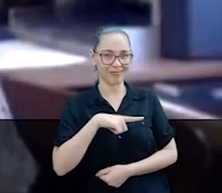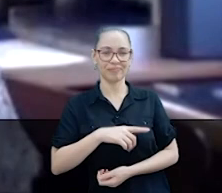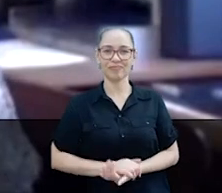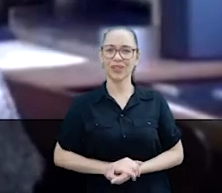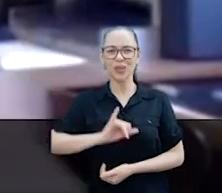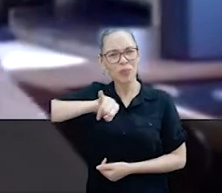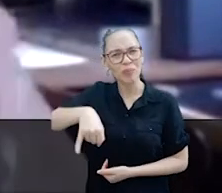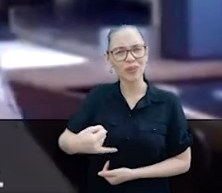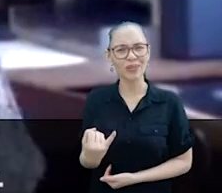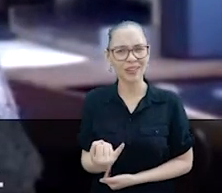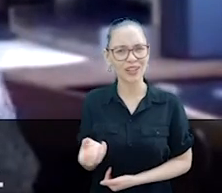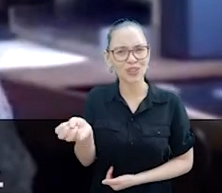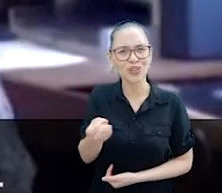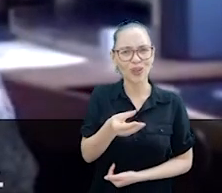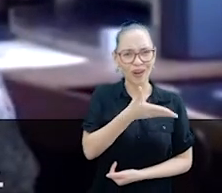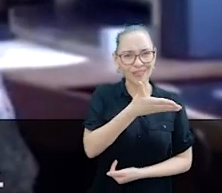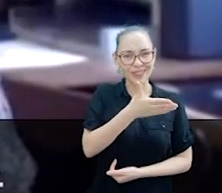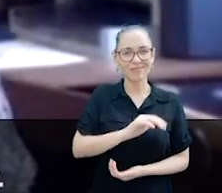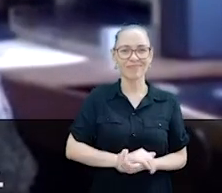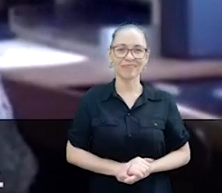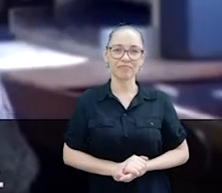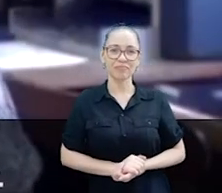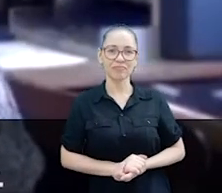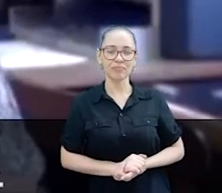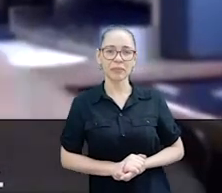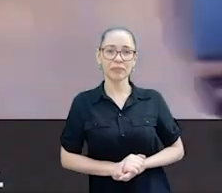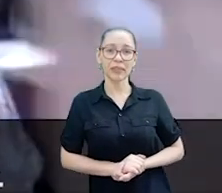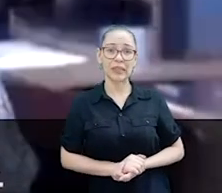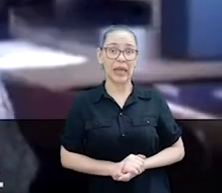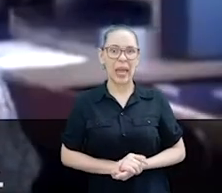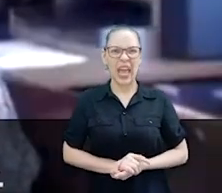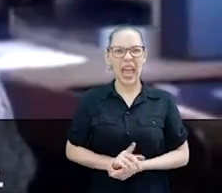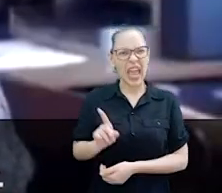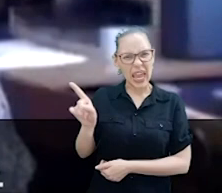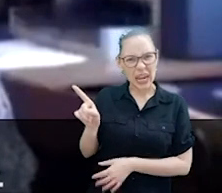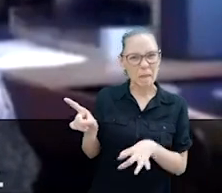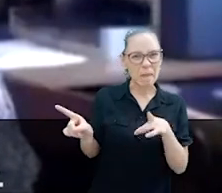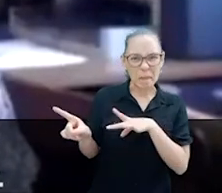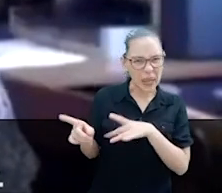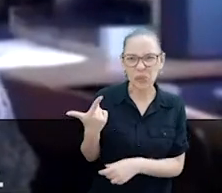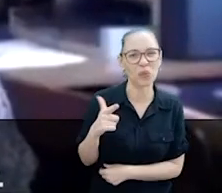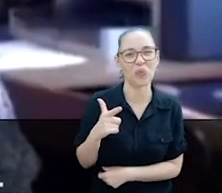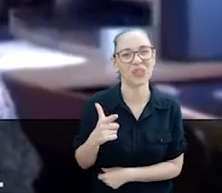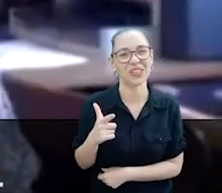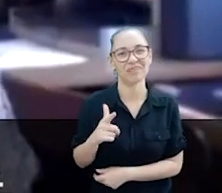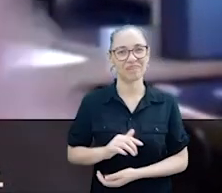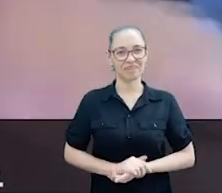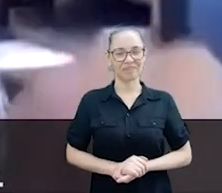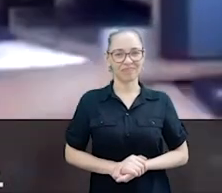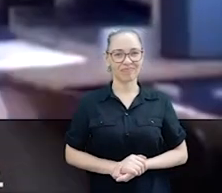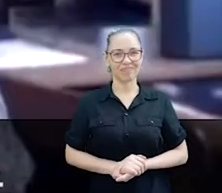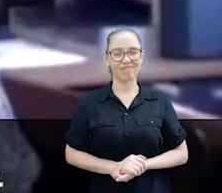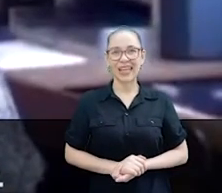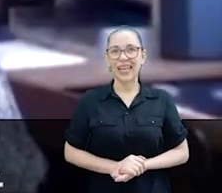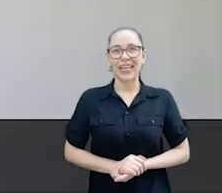exatamente nessa relação da conjuntura com as possibilidades, todo o projeto do compromisso social, e ele não tinha medo de